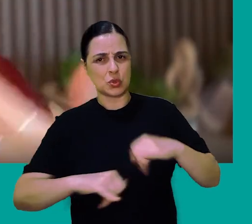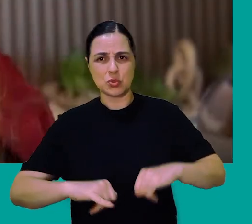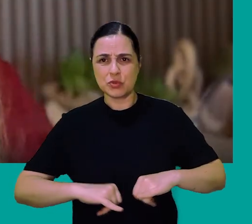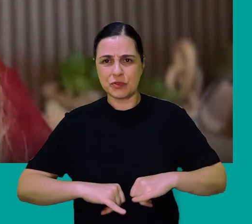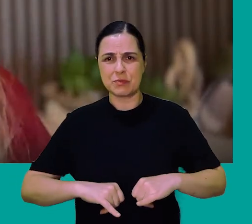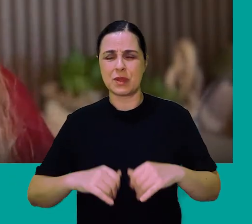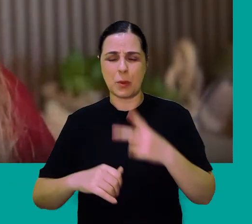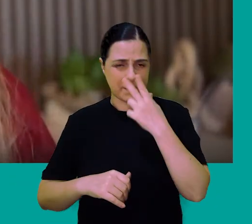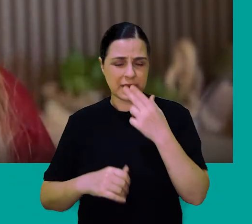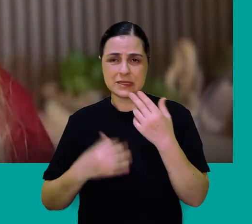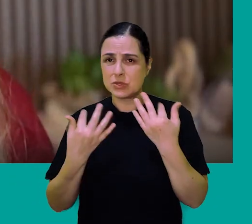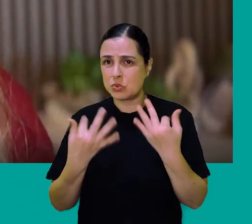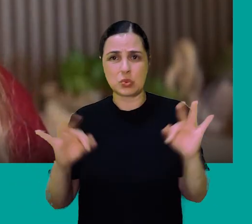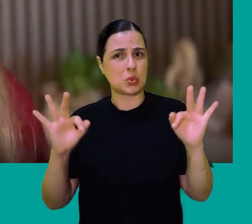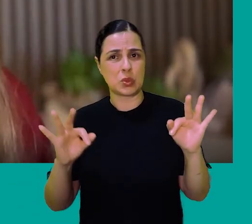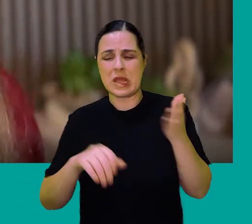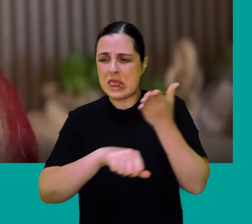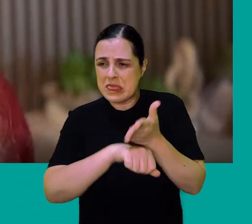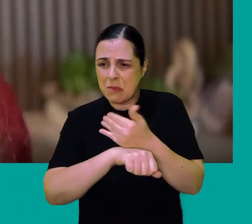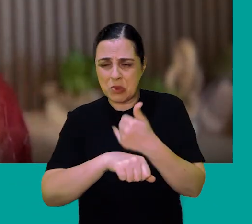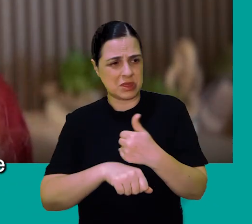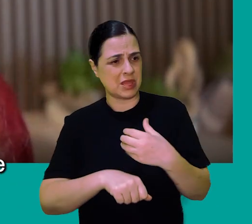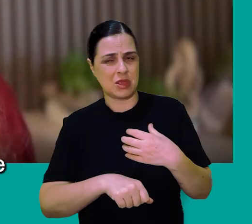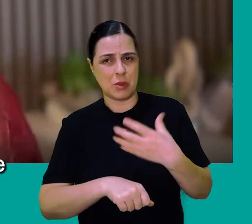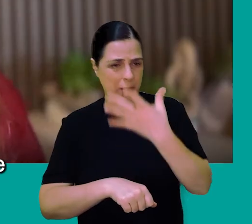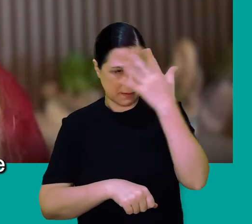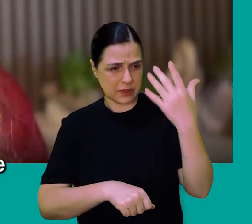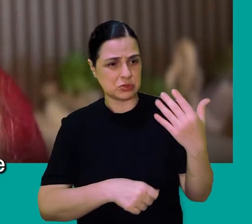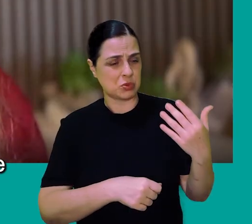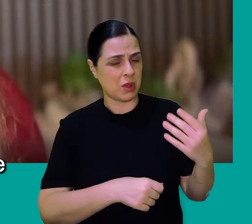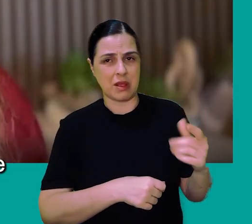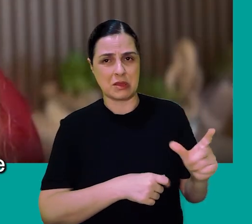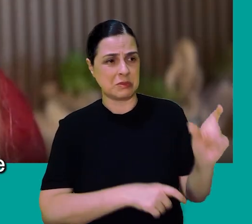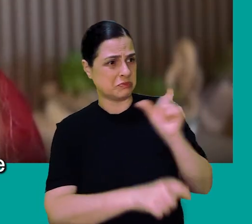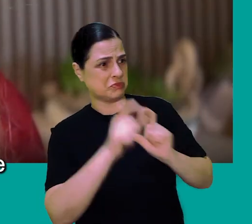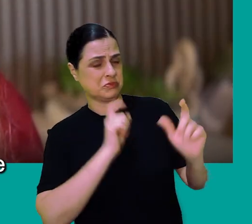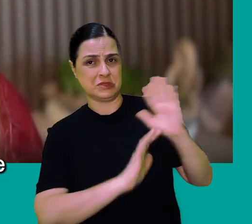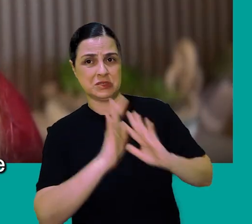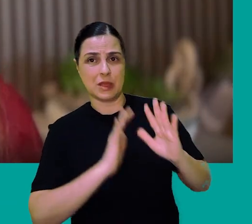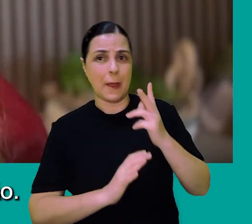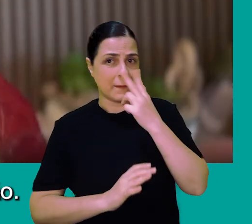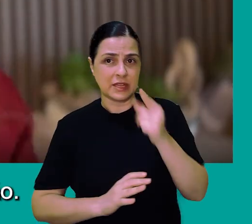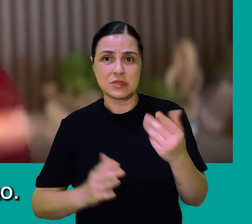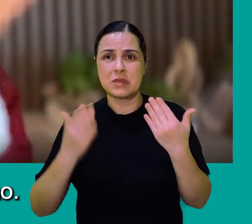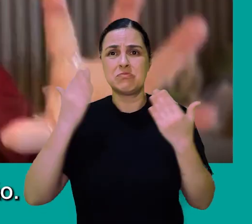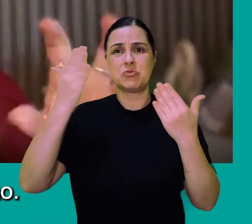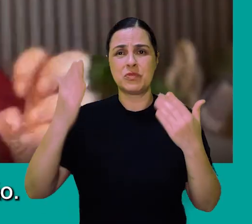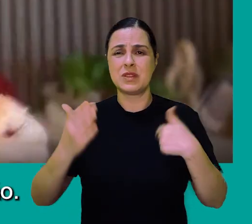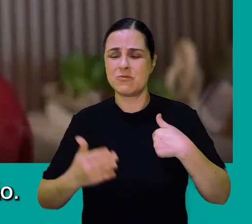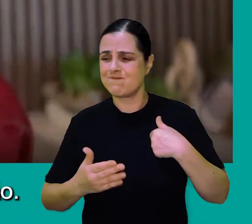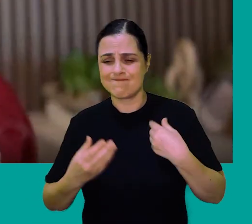porque estou recebendo isso o tempo inteiro, será que é exagero meu? Você começa a colocar em xeque o que você está sentindo. Então,